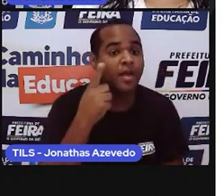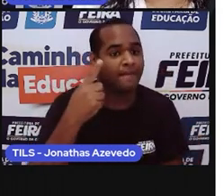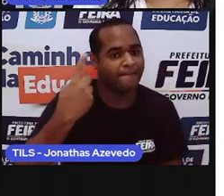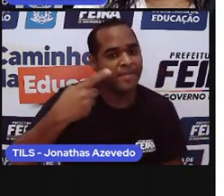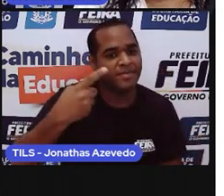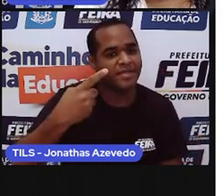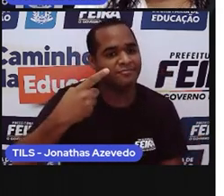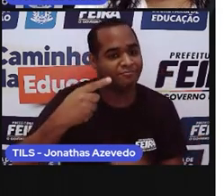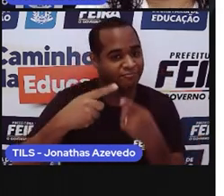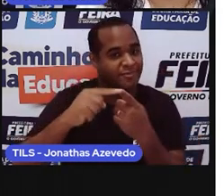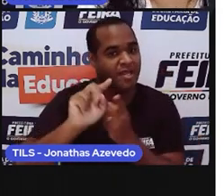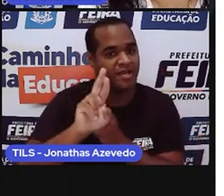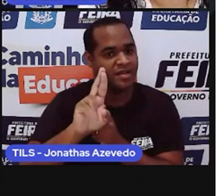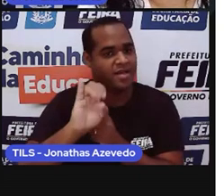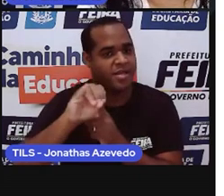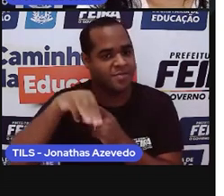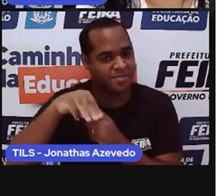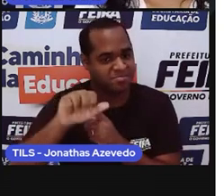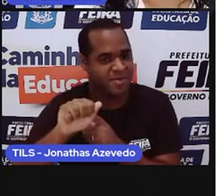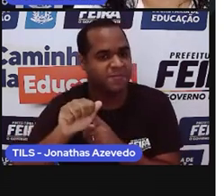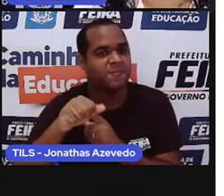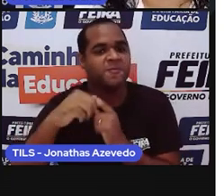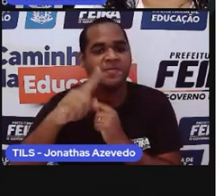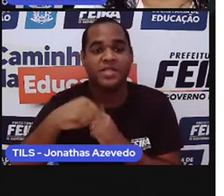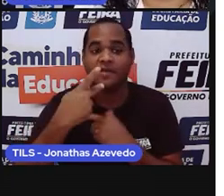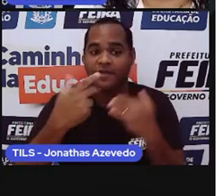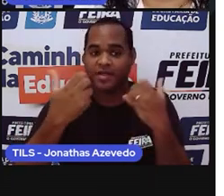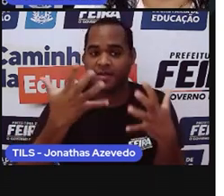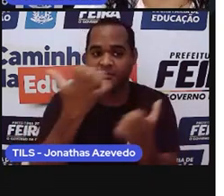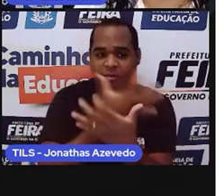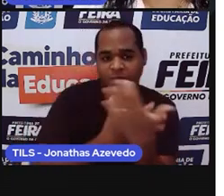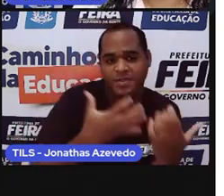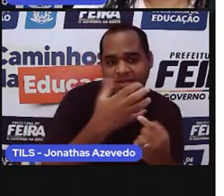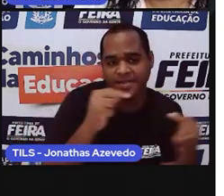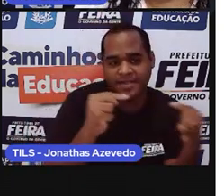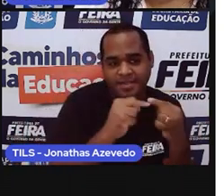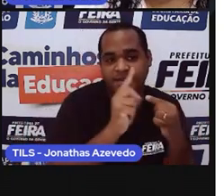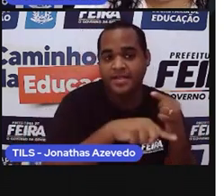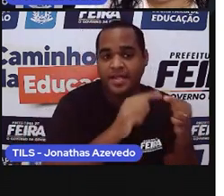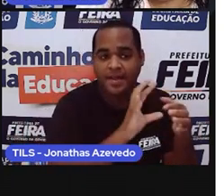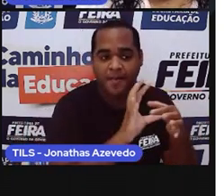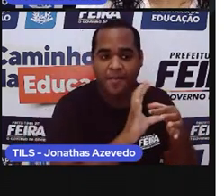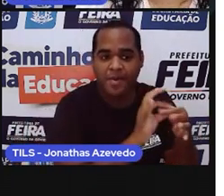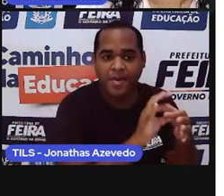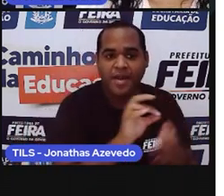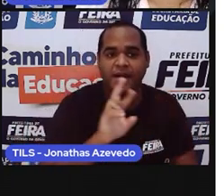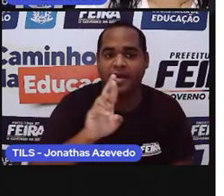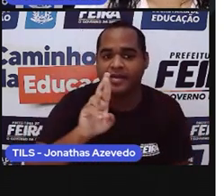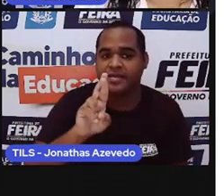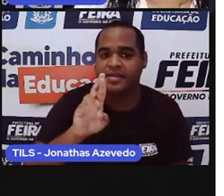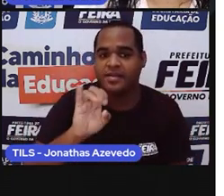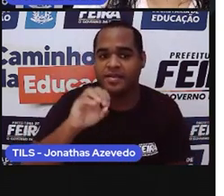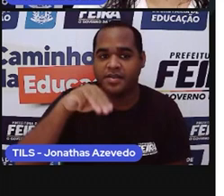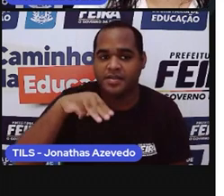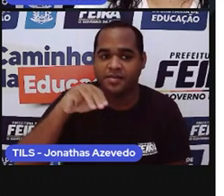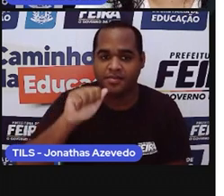elemento que as músicas, principalmente as cantigas de roda, Possuem, olha só,